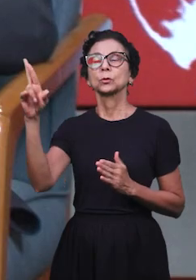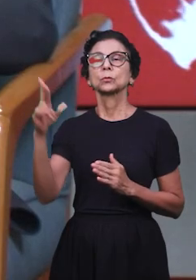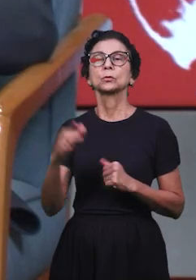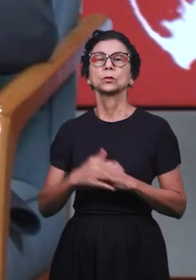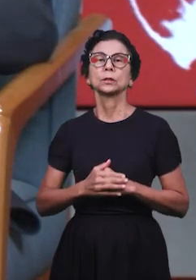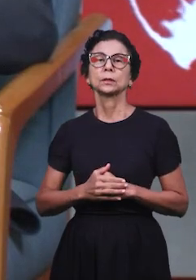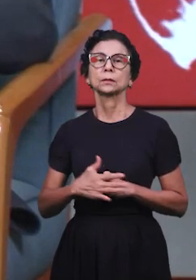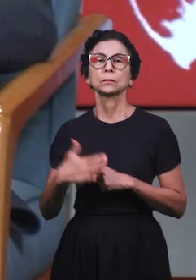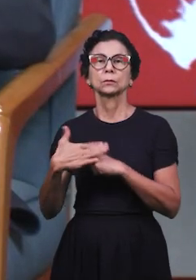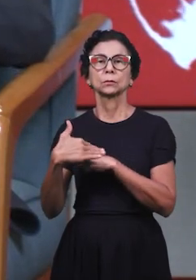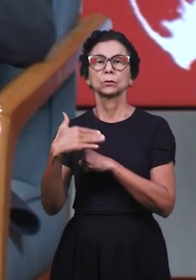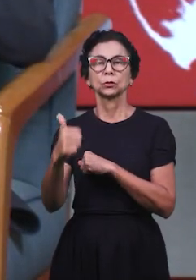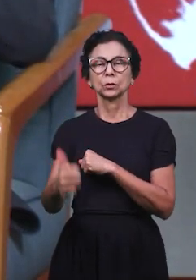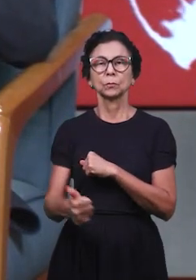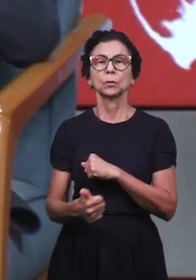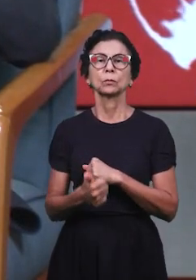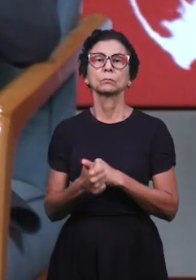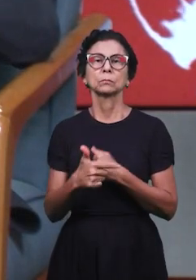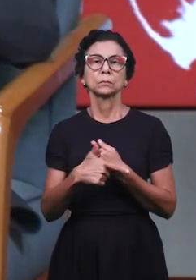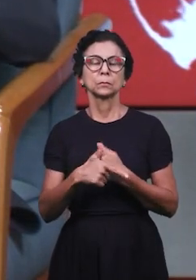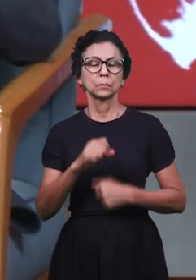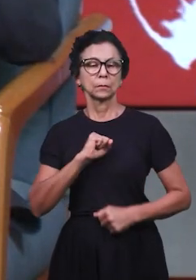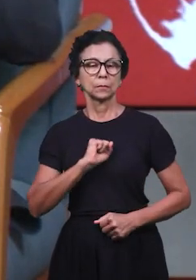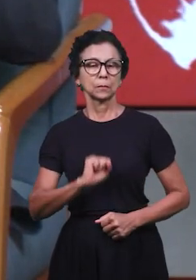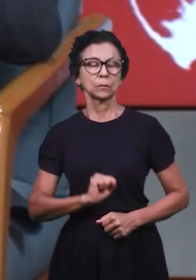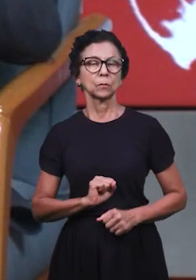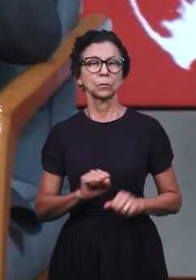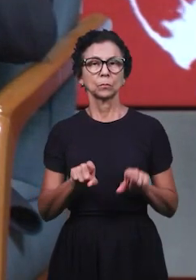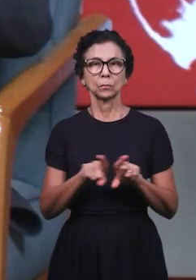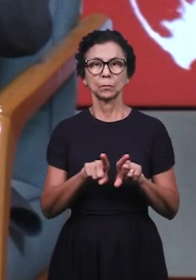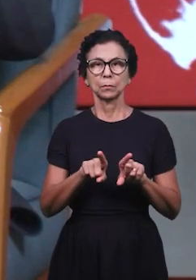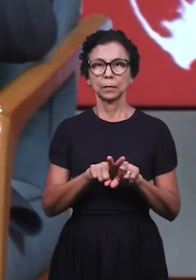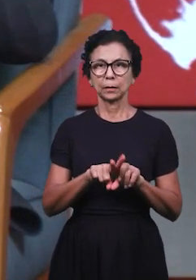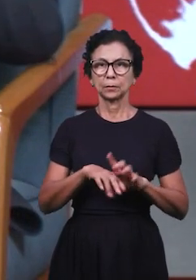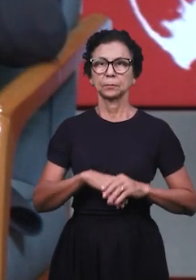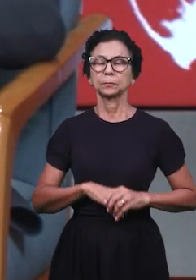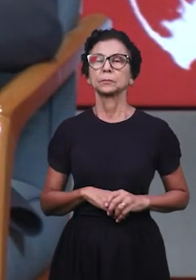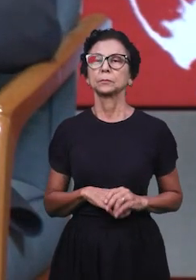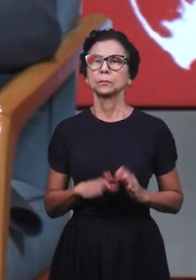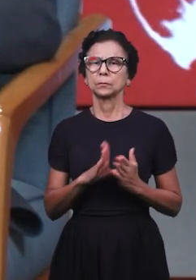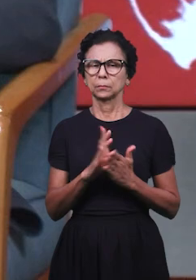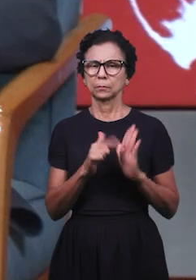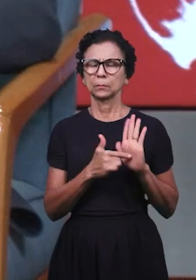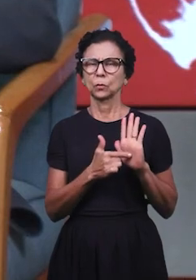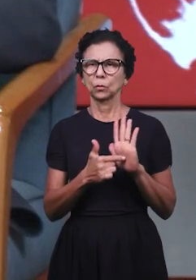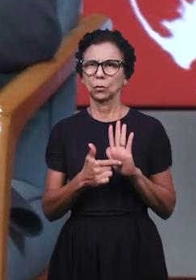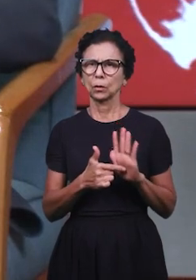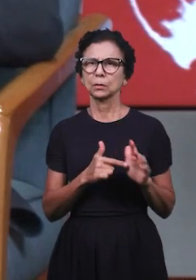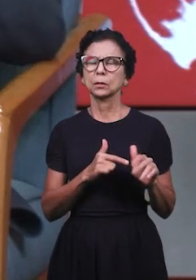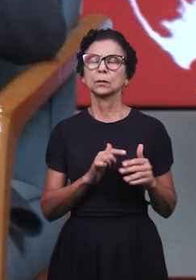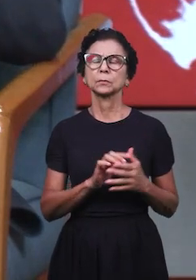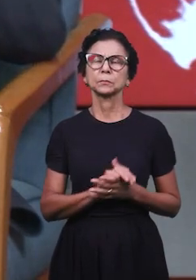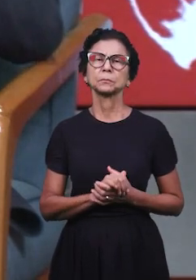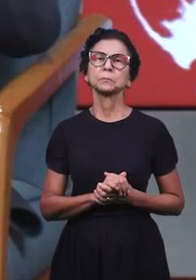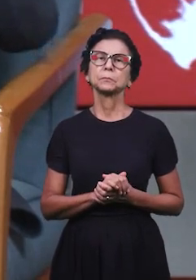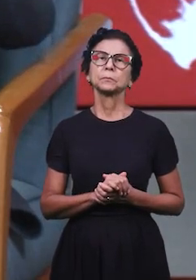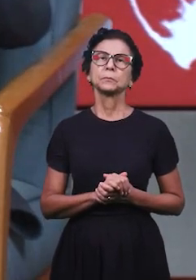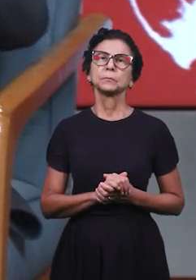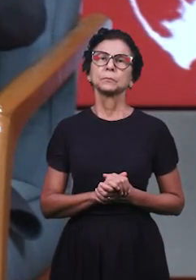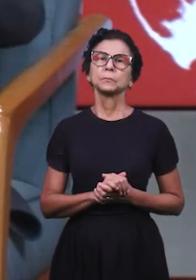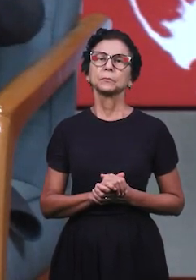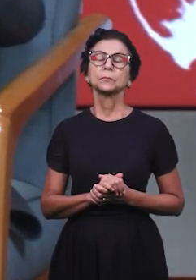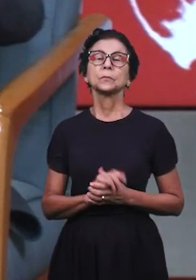também. Mas então, a palavra, e a própria palavra diz, a palavra